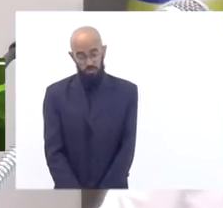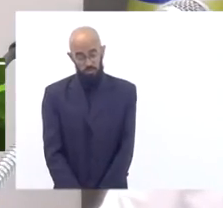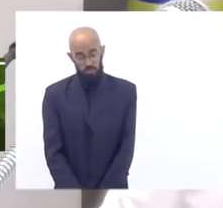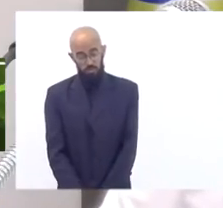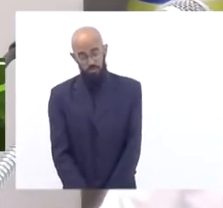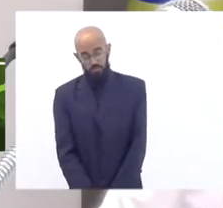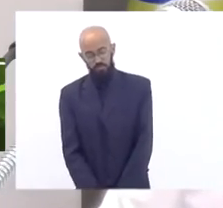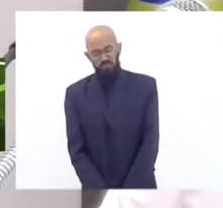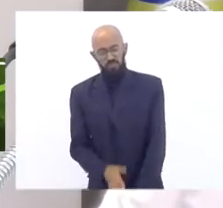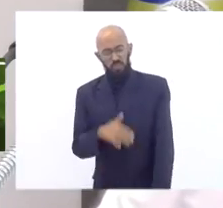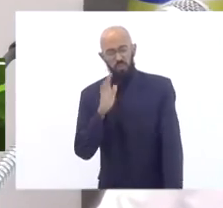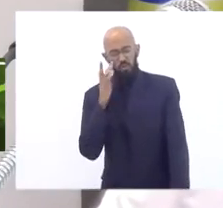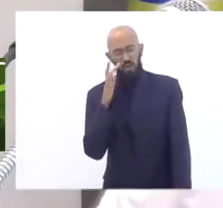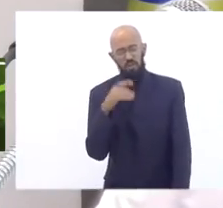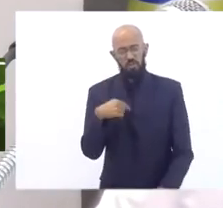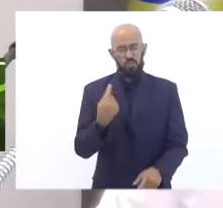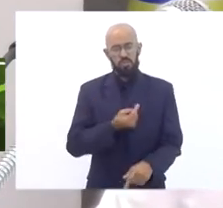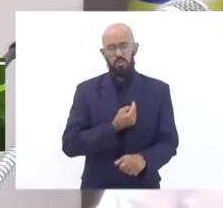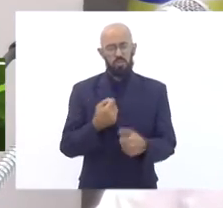eu acho que a gente tem que fazer.